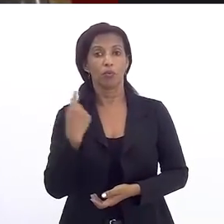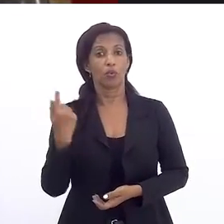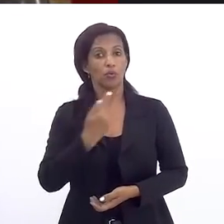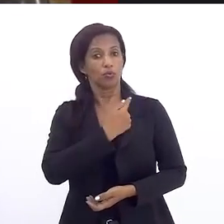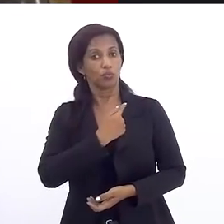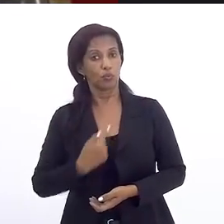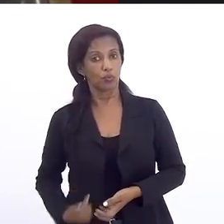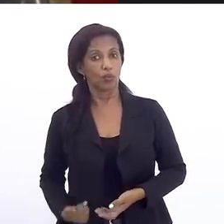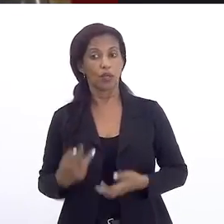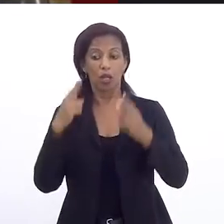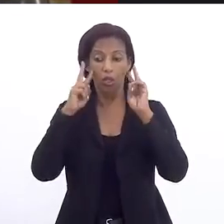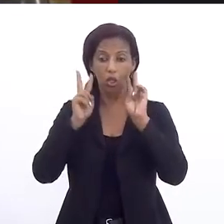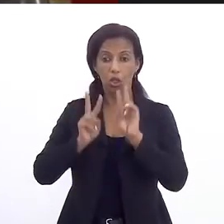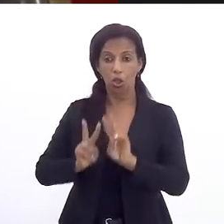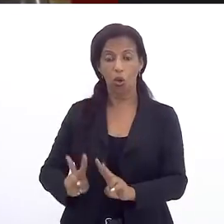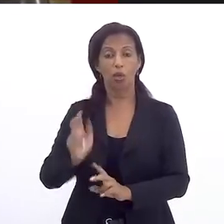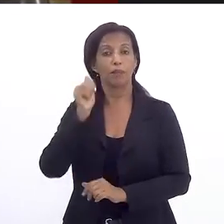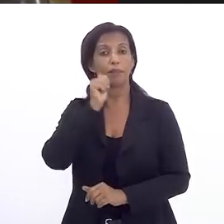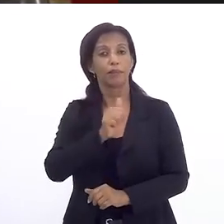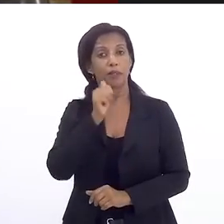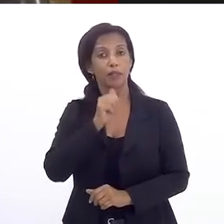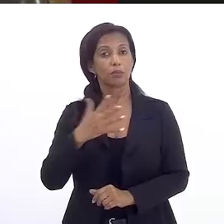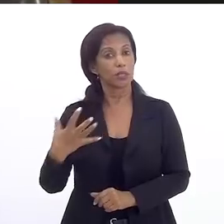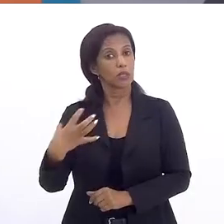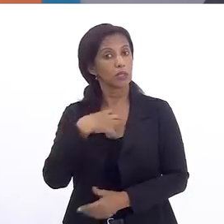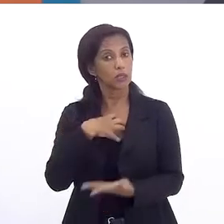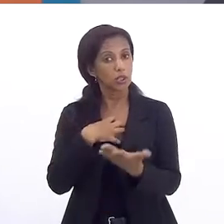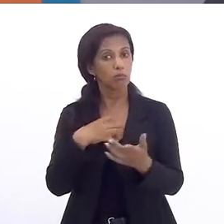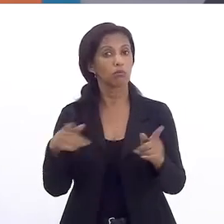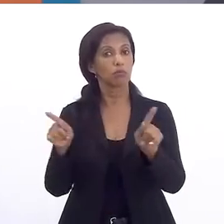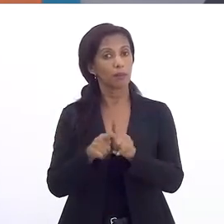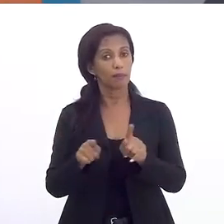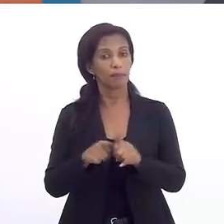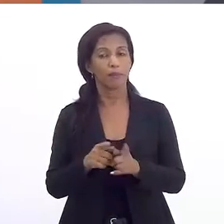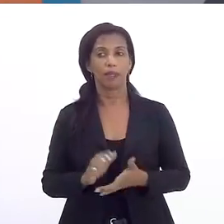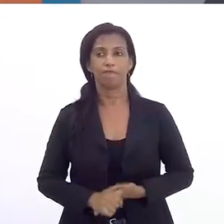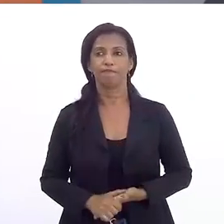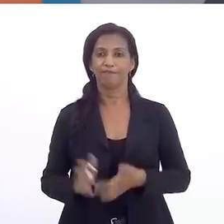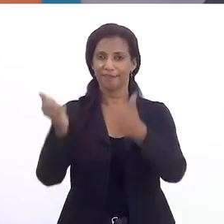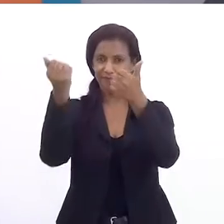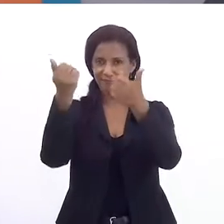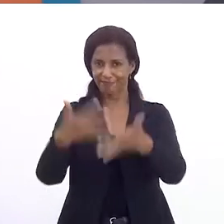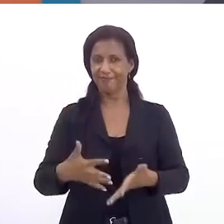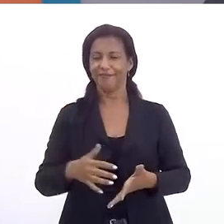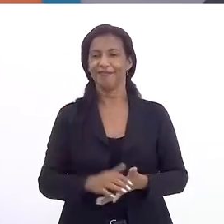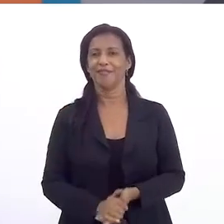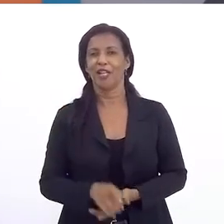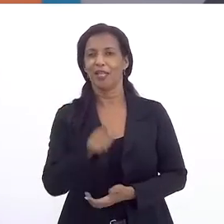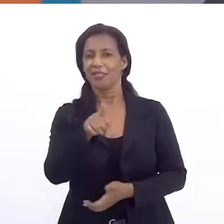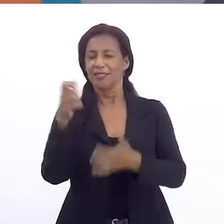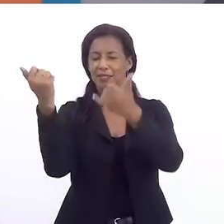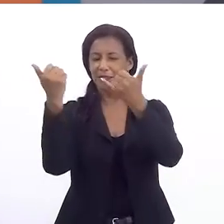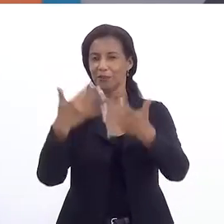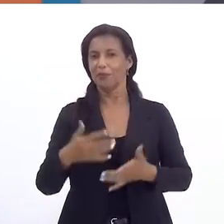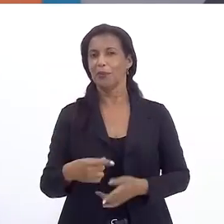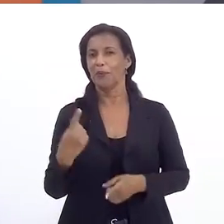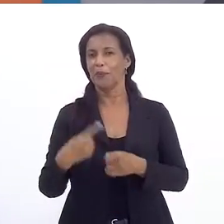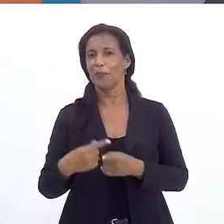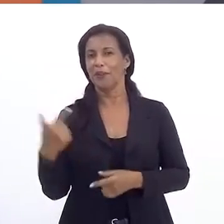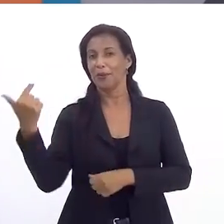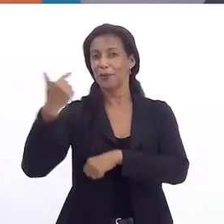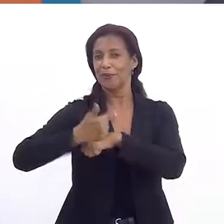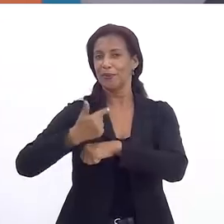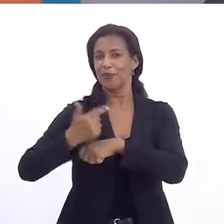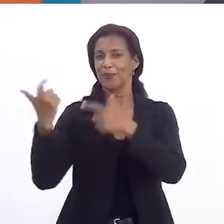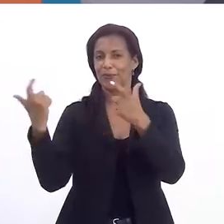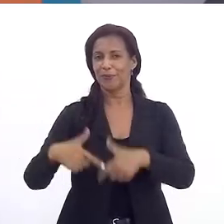olhem pelas mulheres nesse sentido também. Está explicado. A senhora explicou porque recebeu o segundo lugar. Deputada,